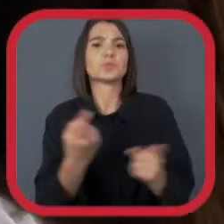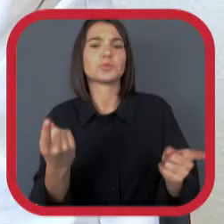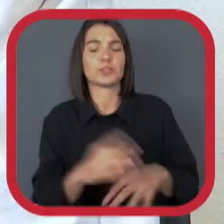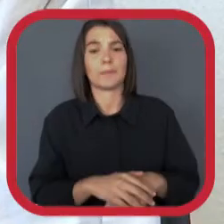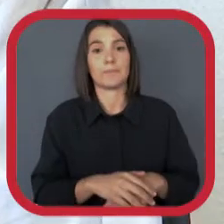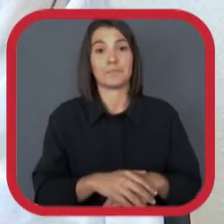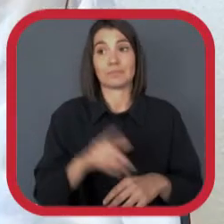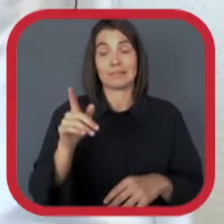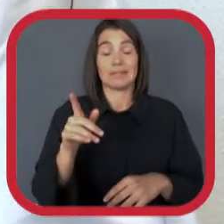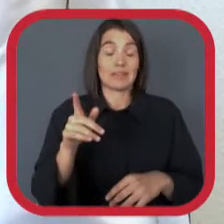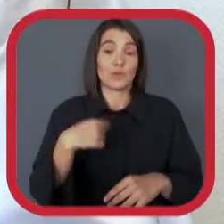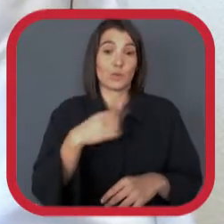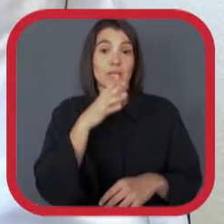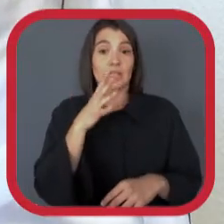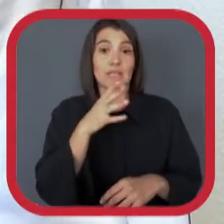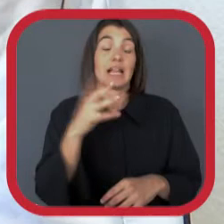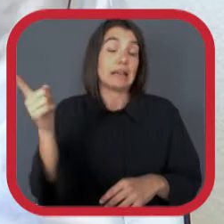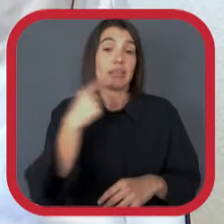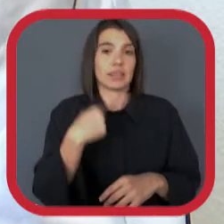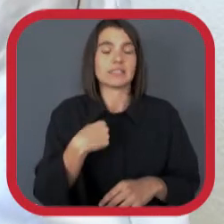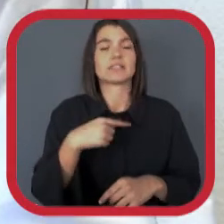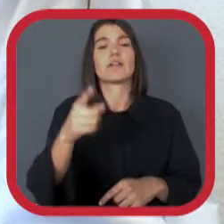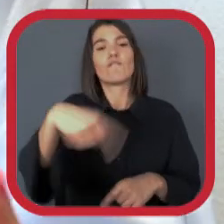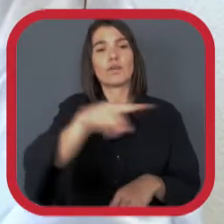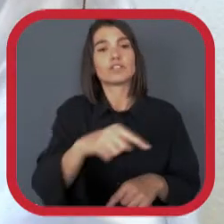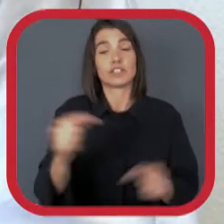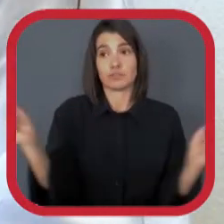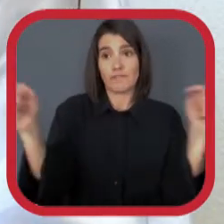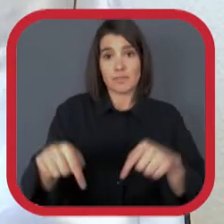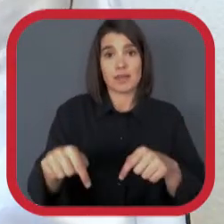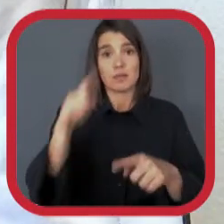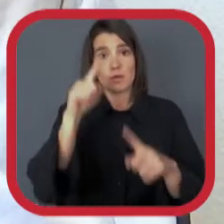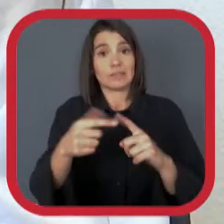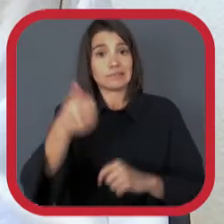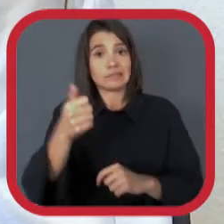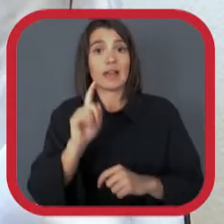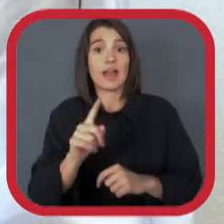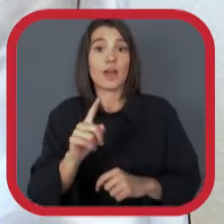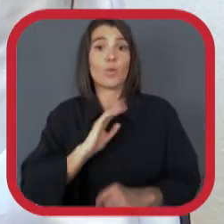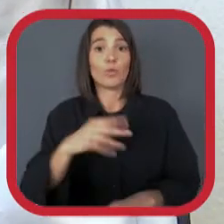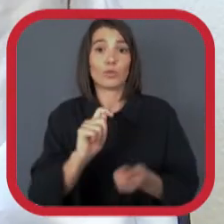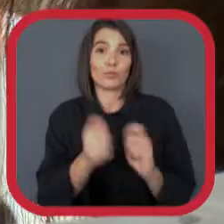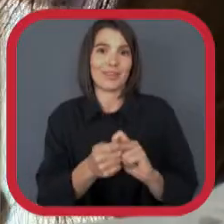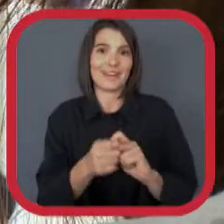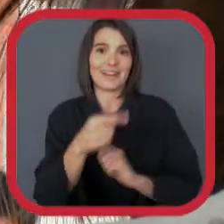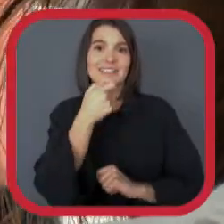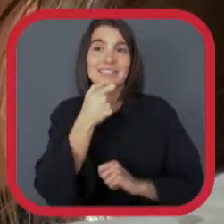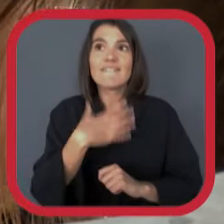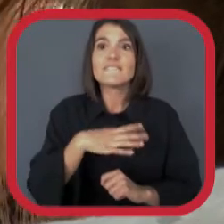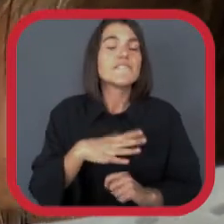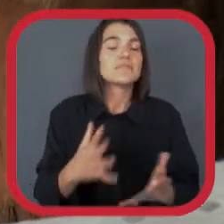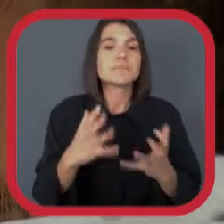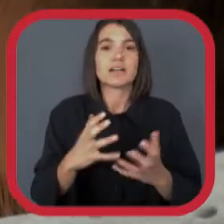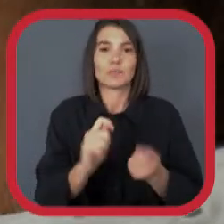curso. Ele disse: a razão pela qual estão cá, ou que deveria ser essa a principal razão, é mudar o mundo. Se tivermos